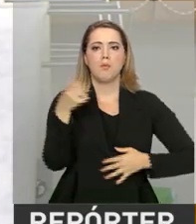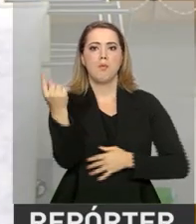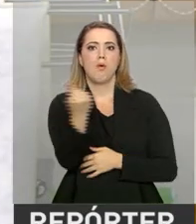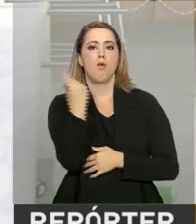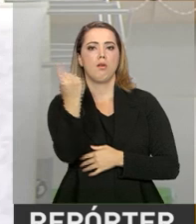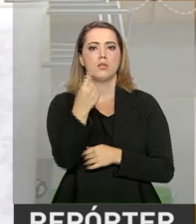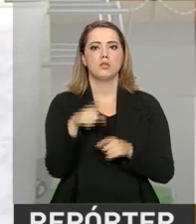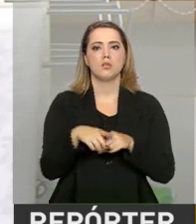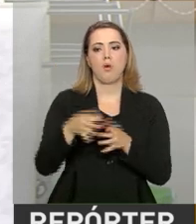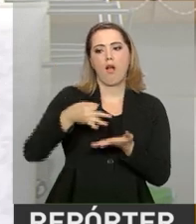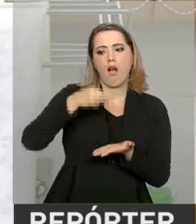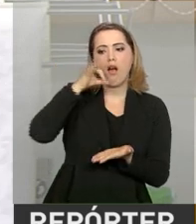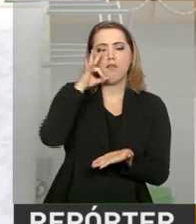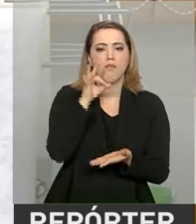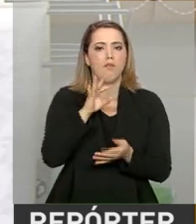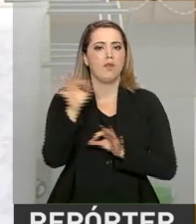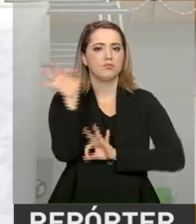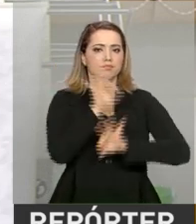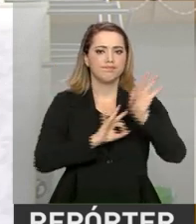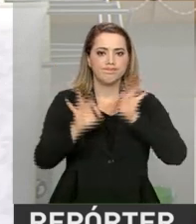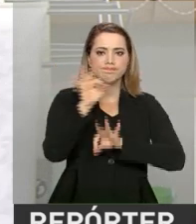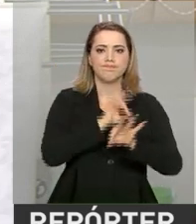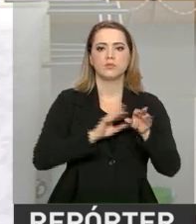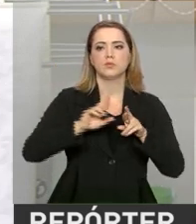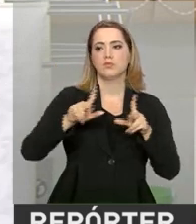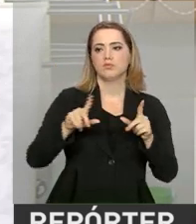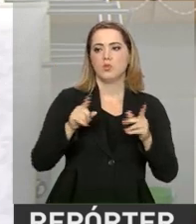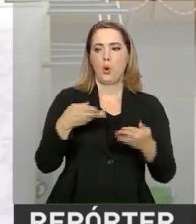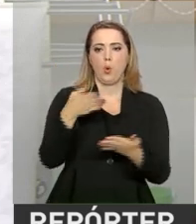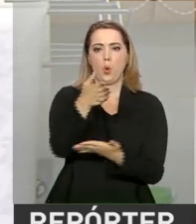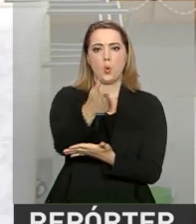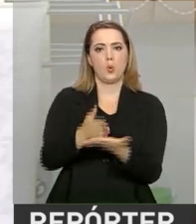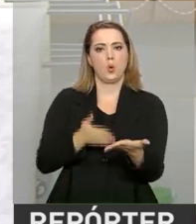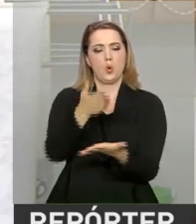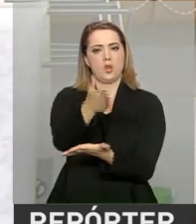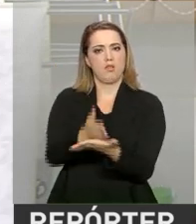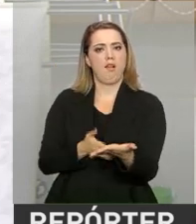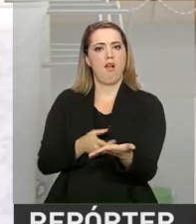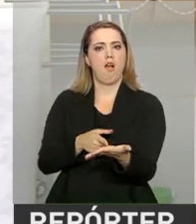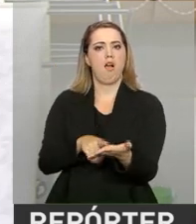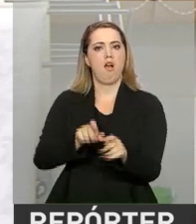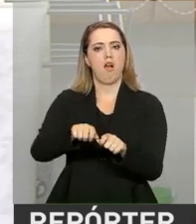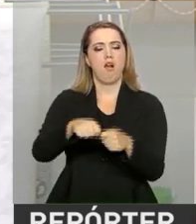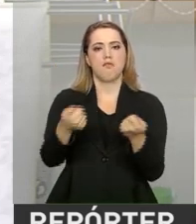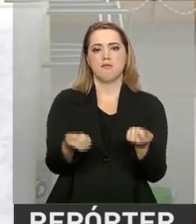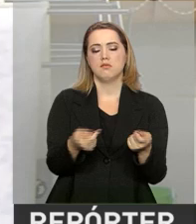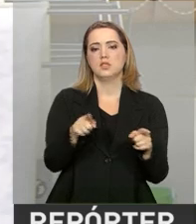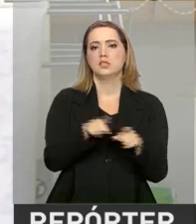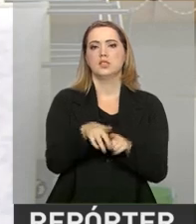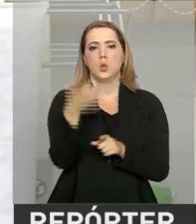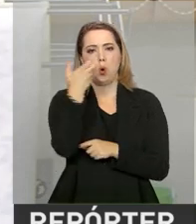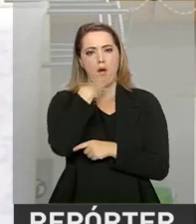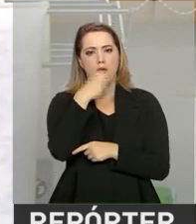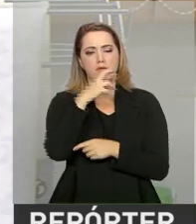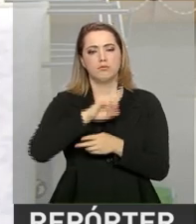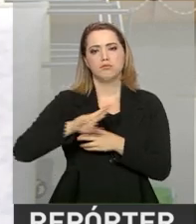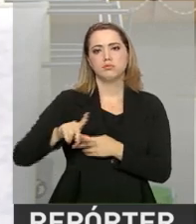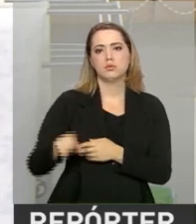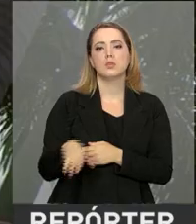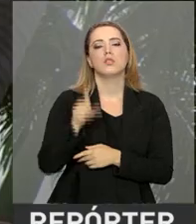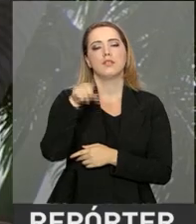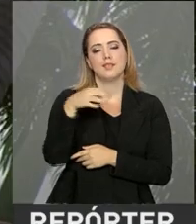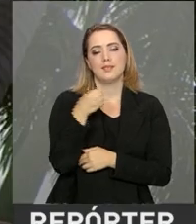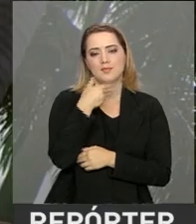um café preparar várias coisas cortar uma fruta descascar uma batata várias coisas muito